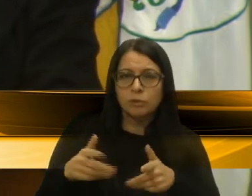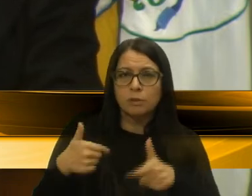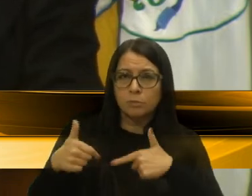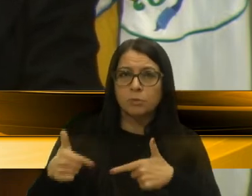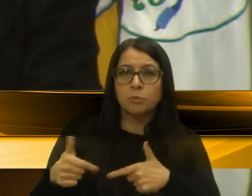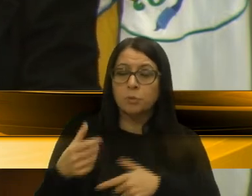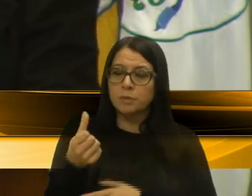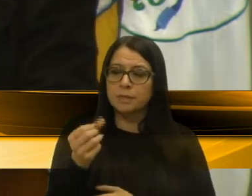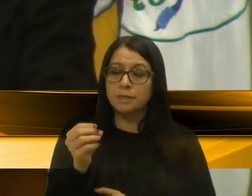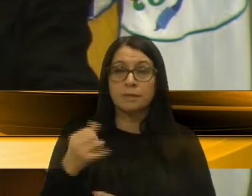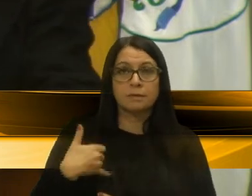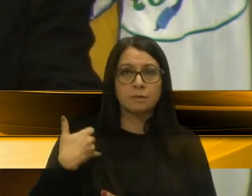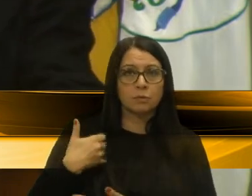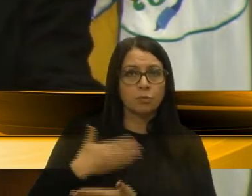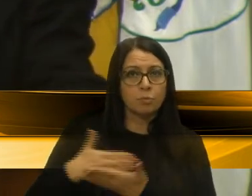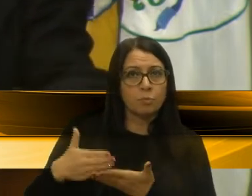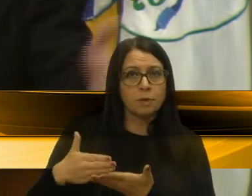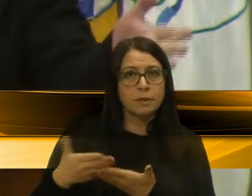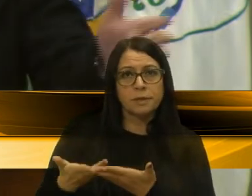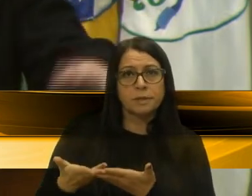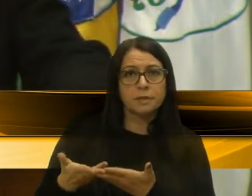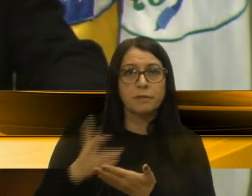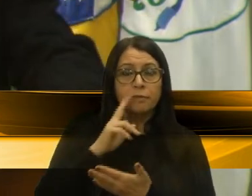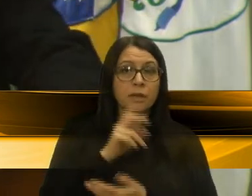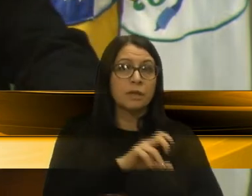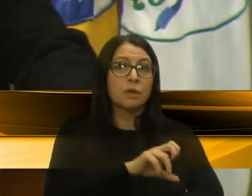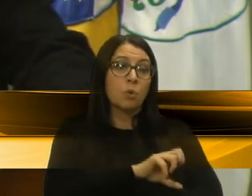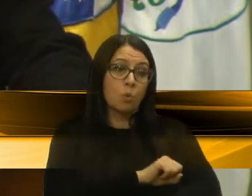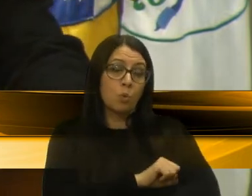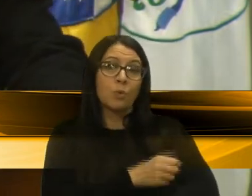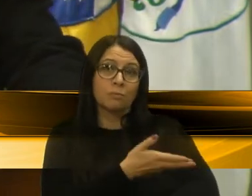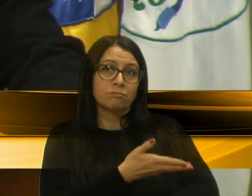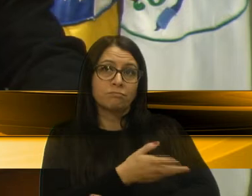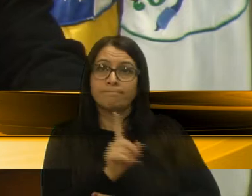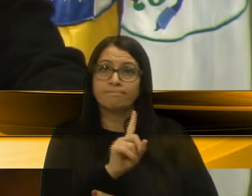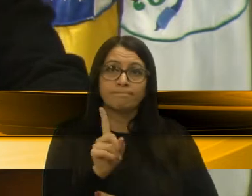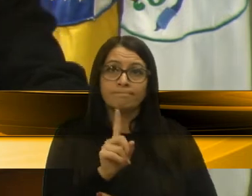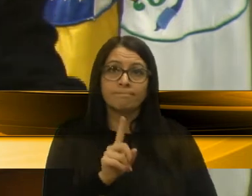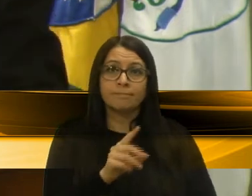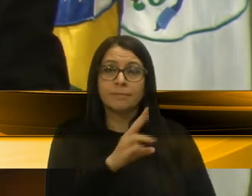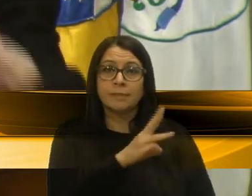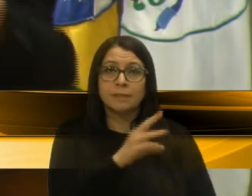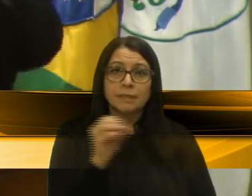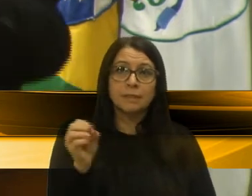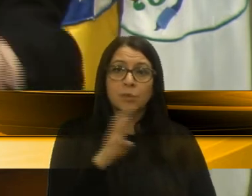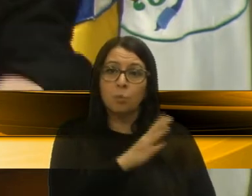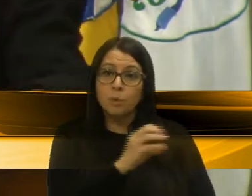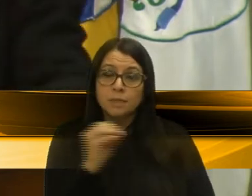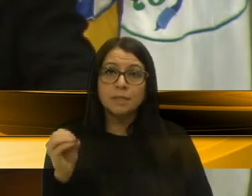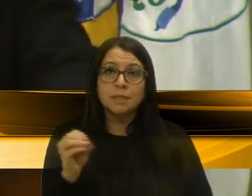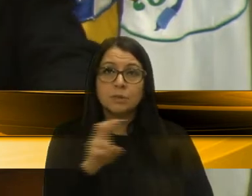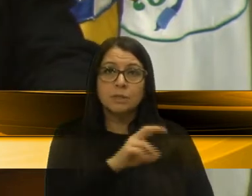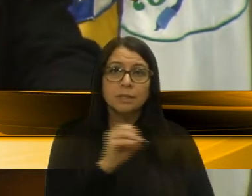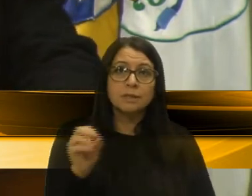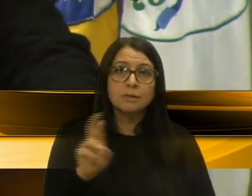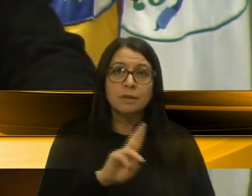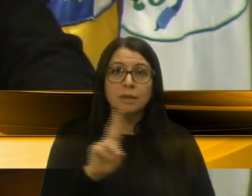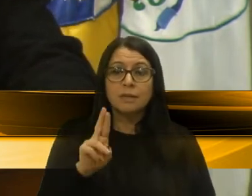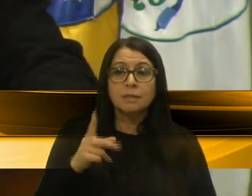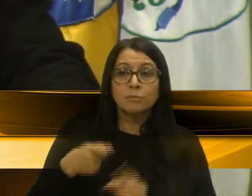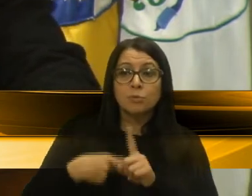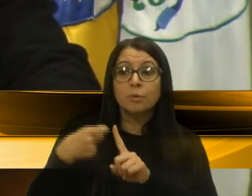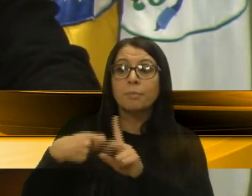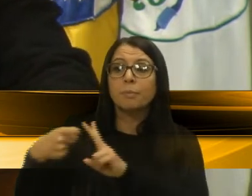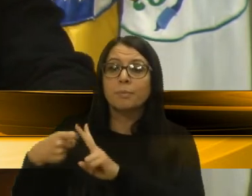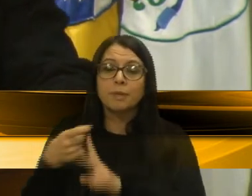com 60 anos começa a tratar de pressão, por exemplo, não escapa de 300, 400, 500 reais por mês de